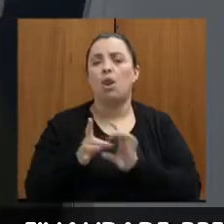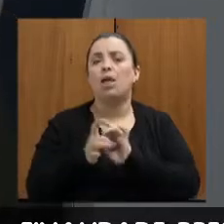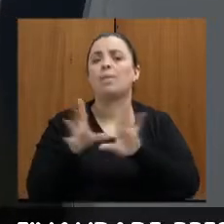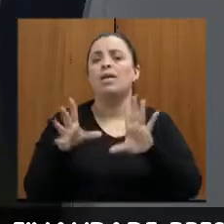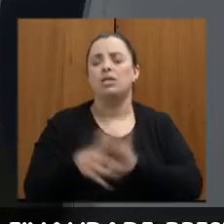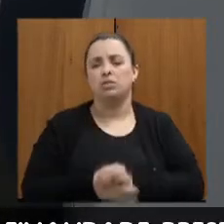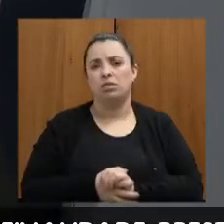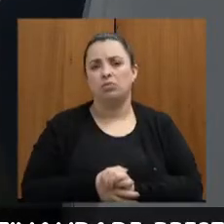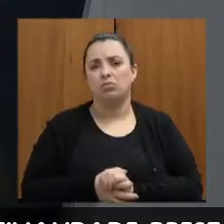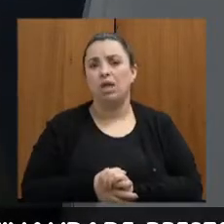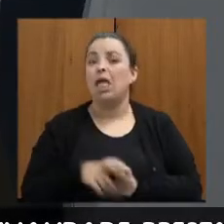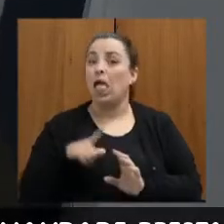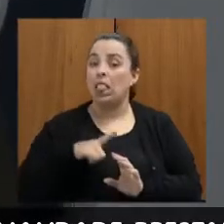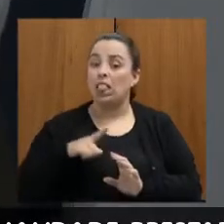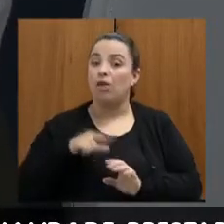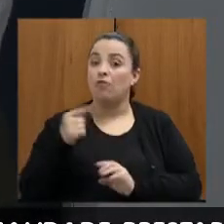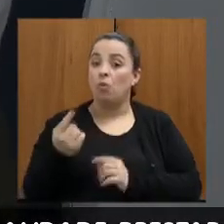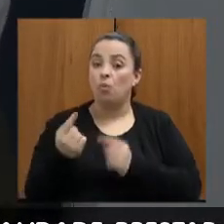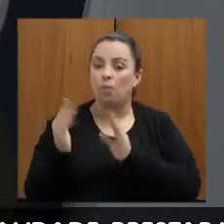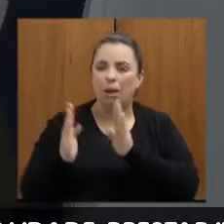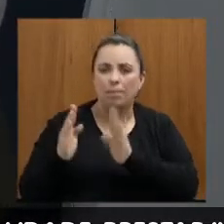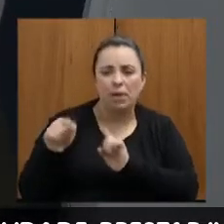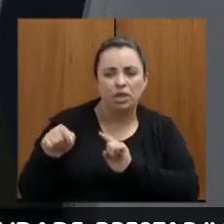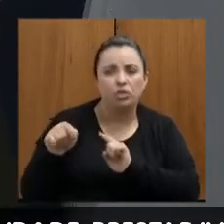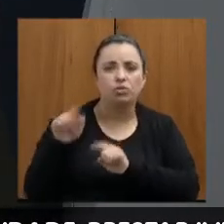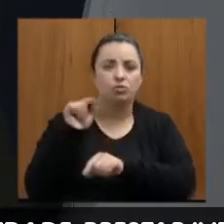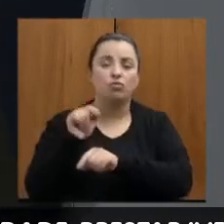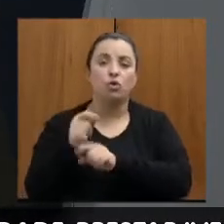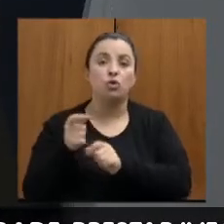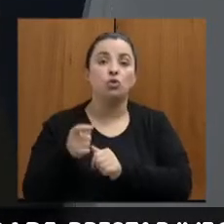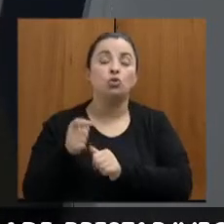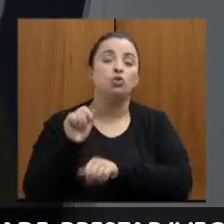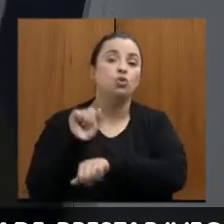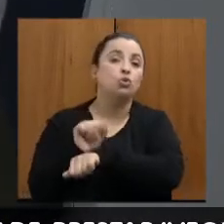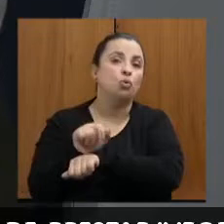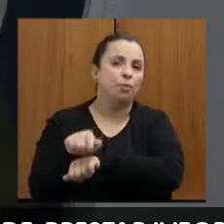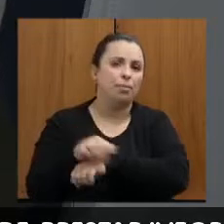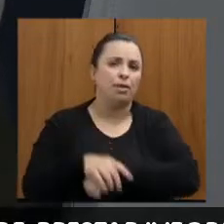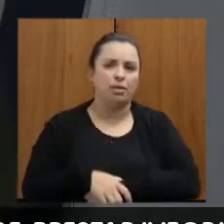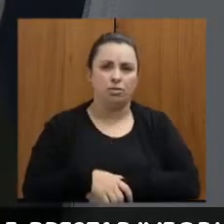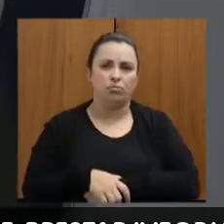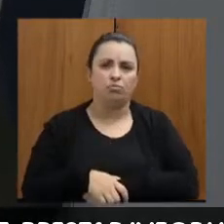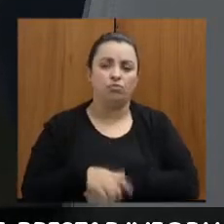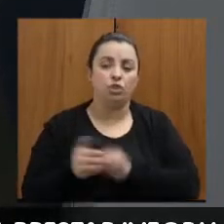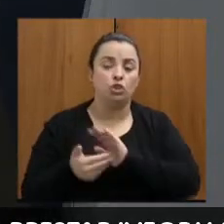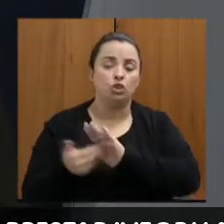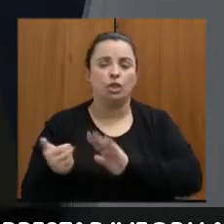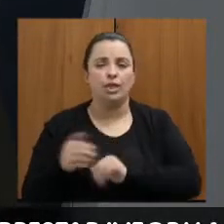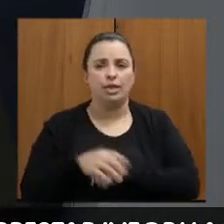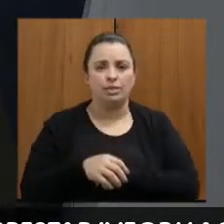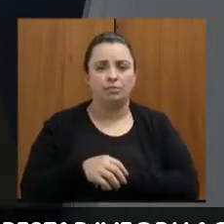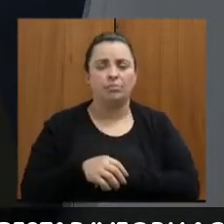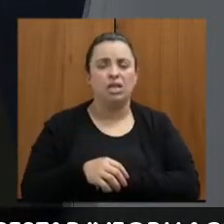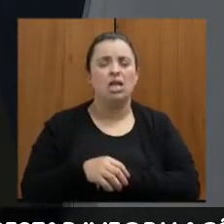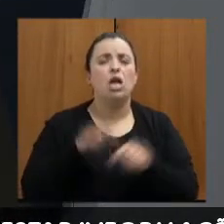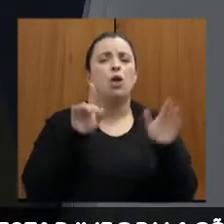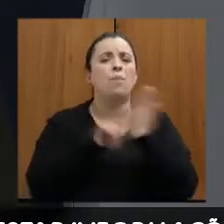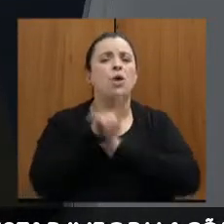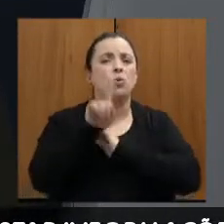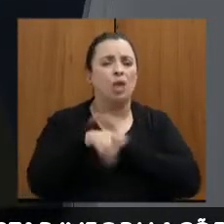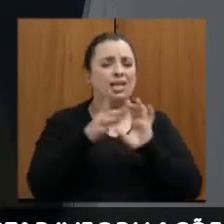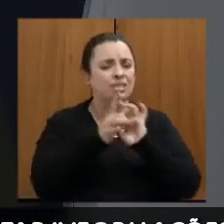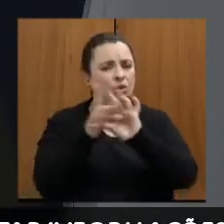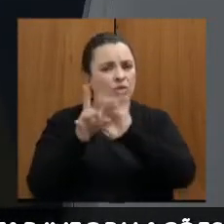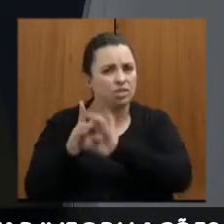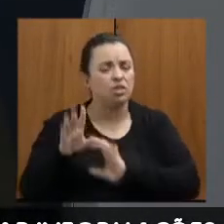está nós estamos tendo as estradas estão em processo de licitação e especificamente a